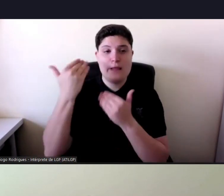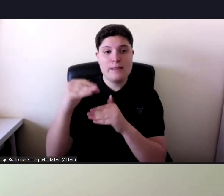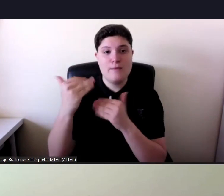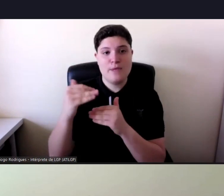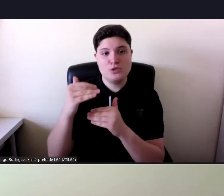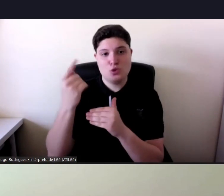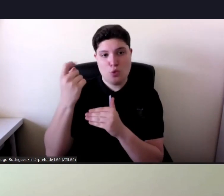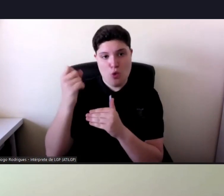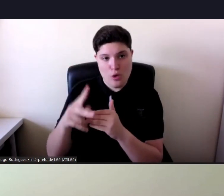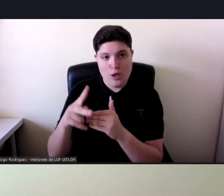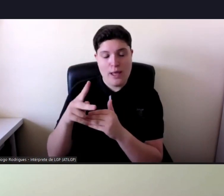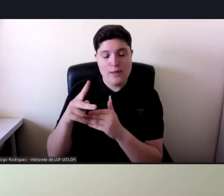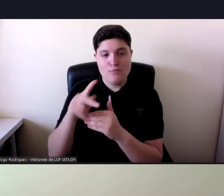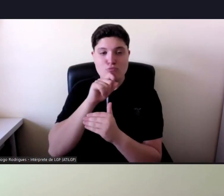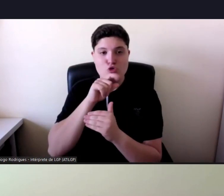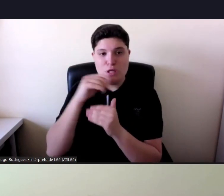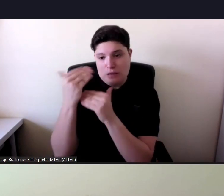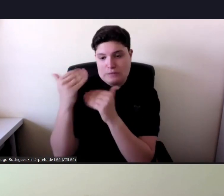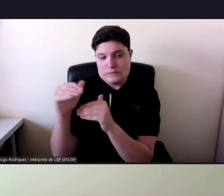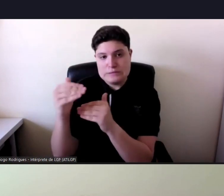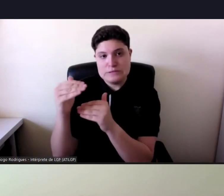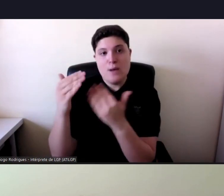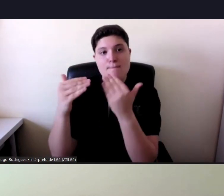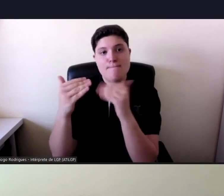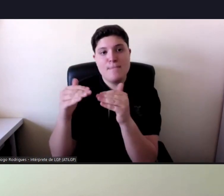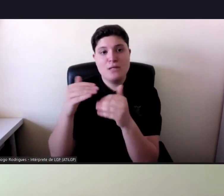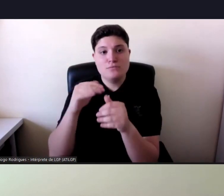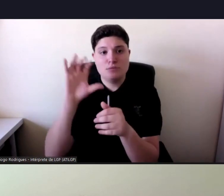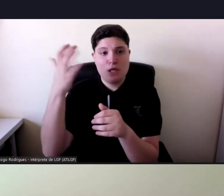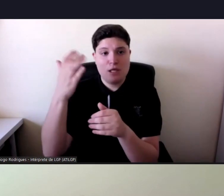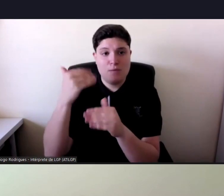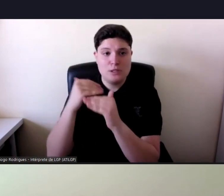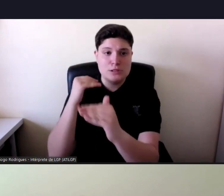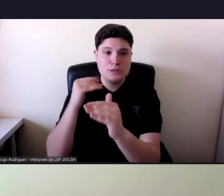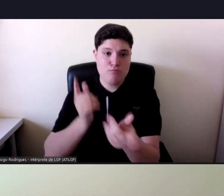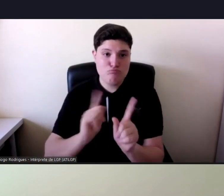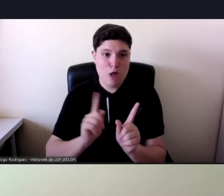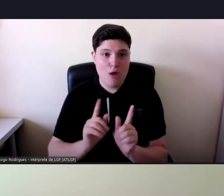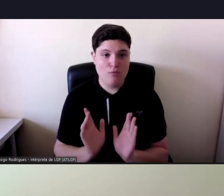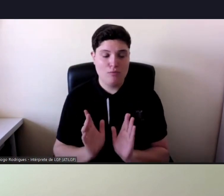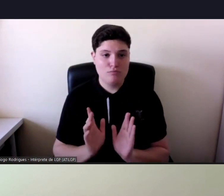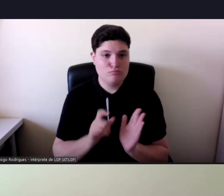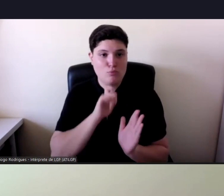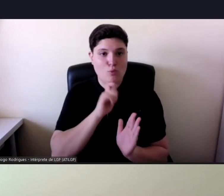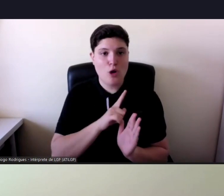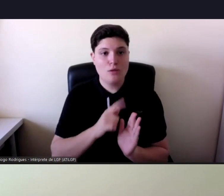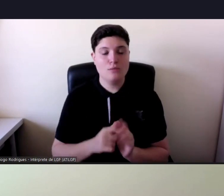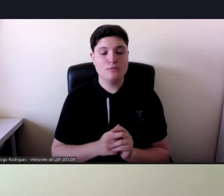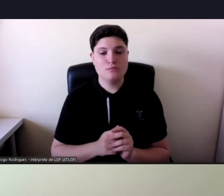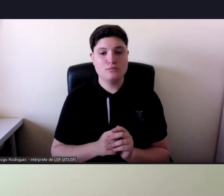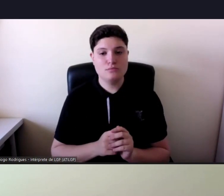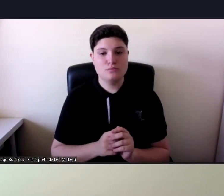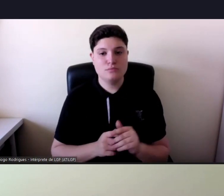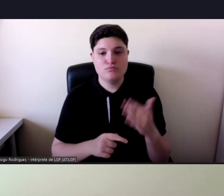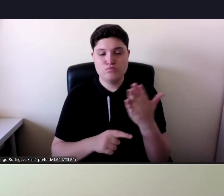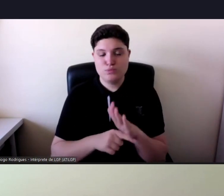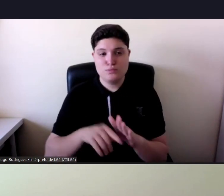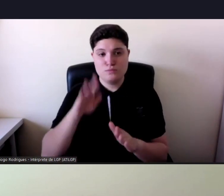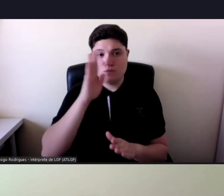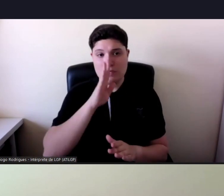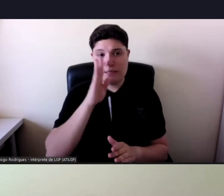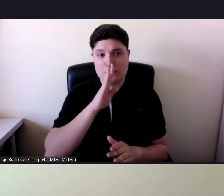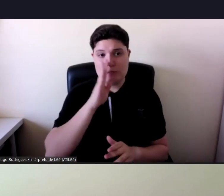clima, e coerente também com o compromisso pioneiro que a Universidade de Aveiro assumiu com o ambiente. Mas, claro,